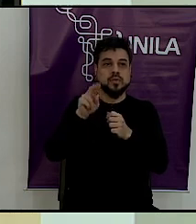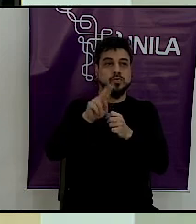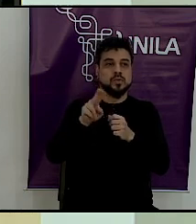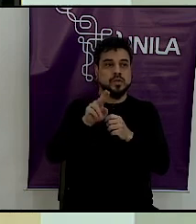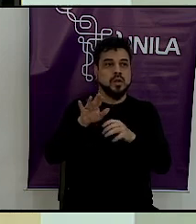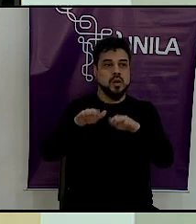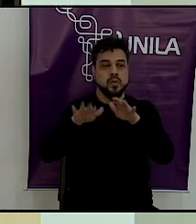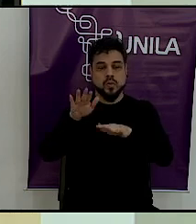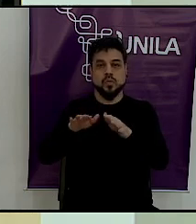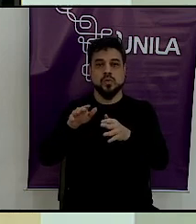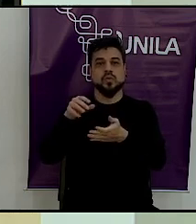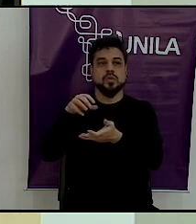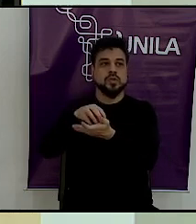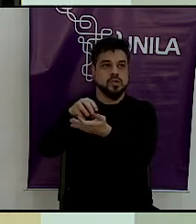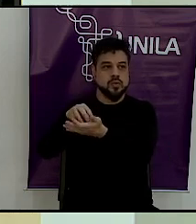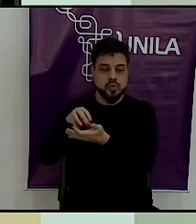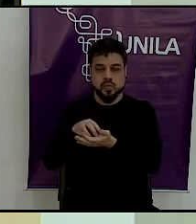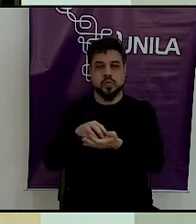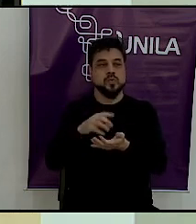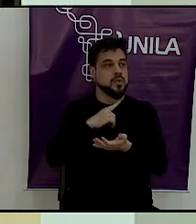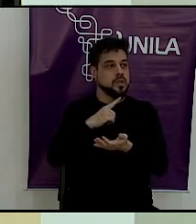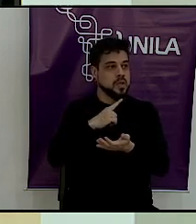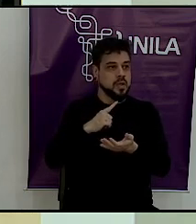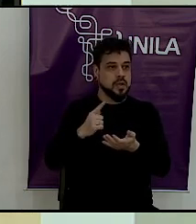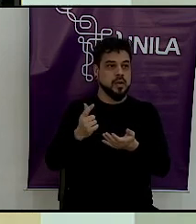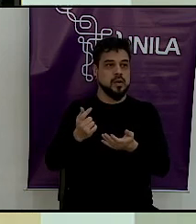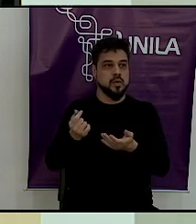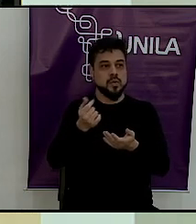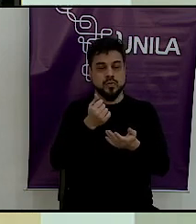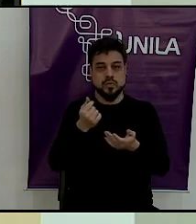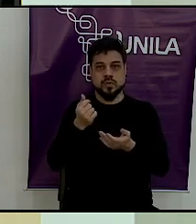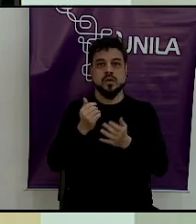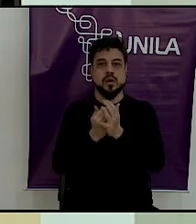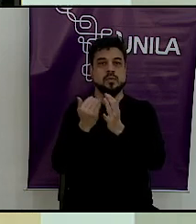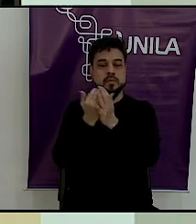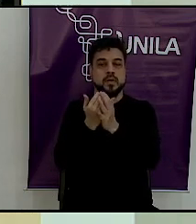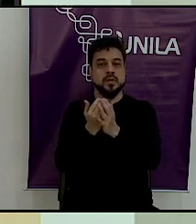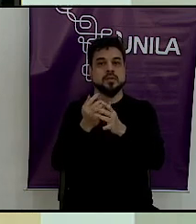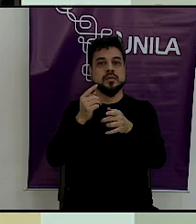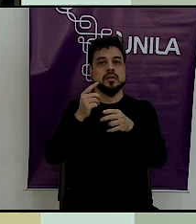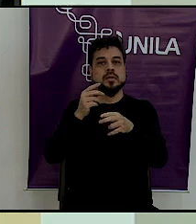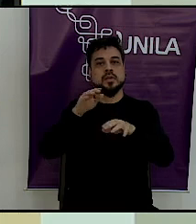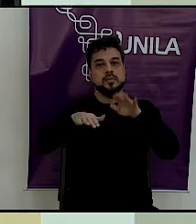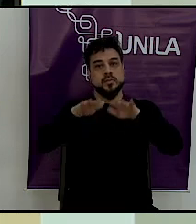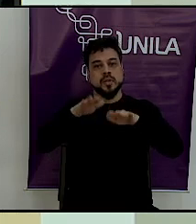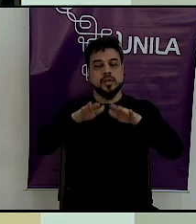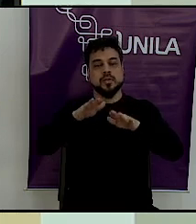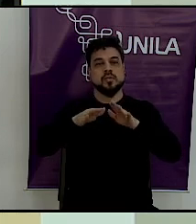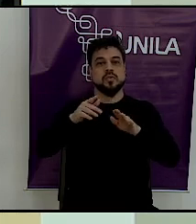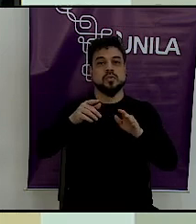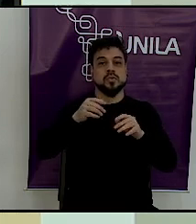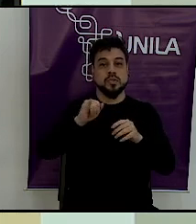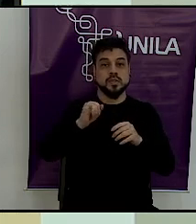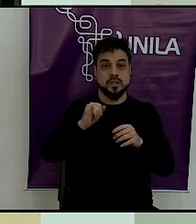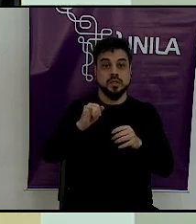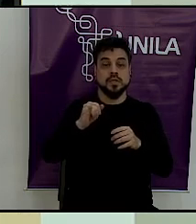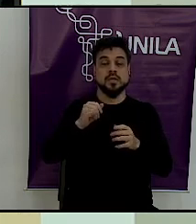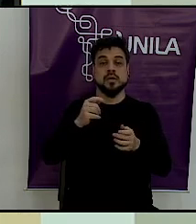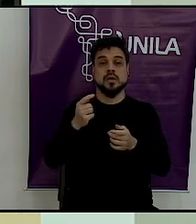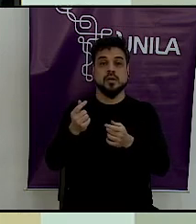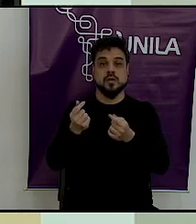que alguns institutos aí têm um recurso extra a partir das ações aprovadas pelo